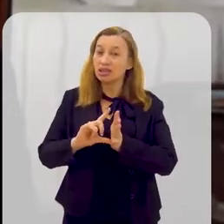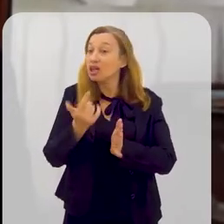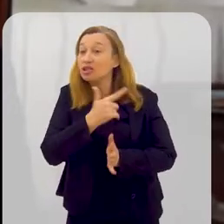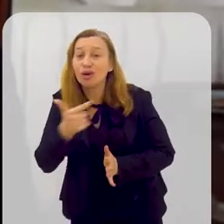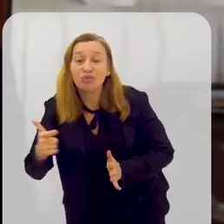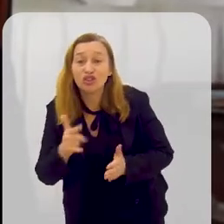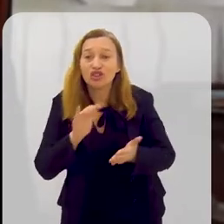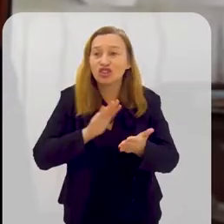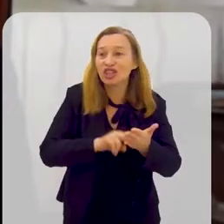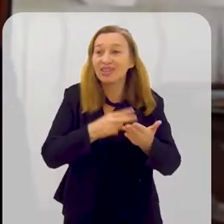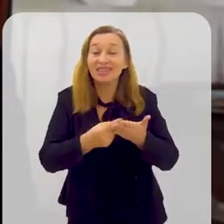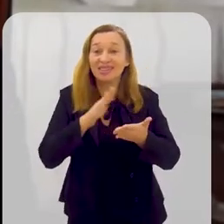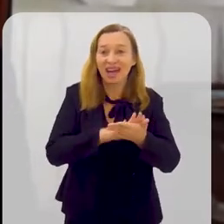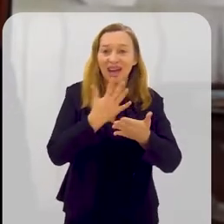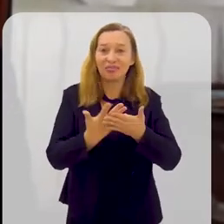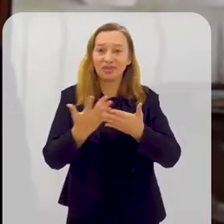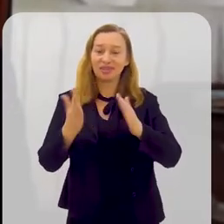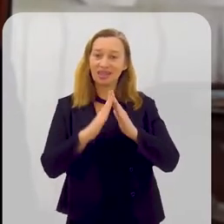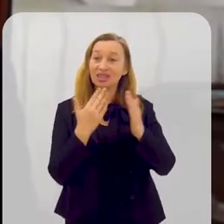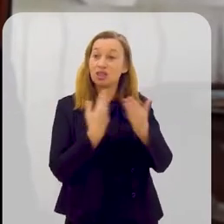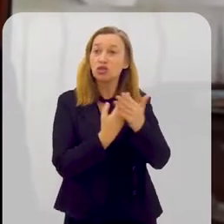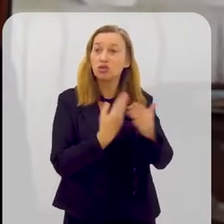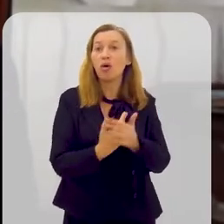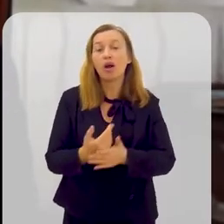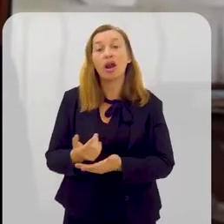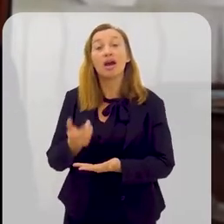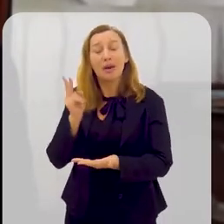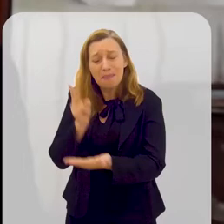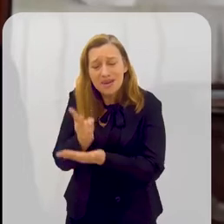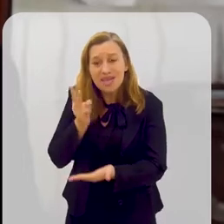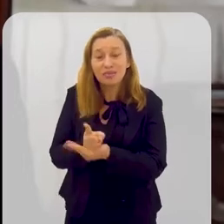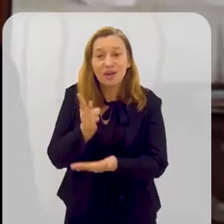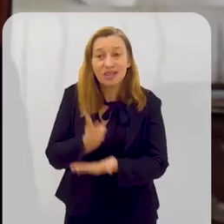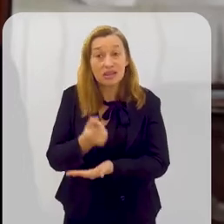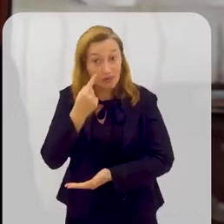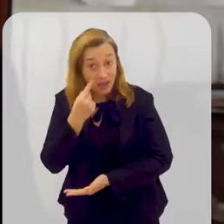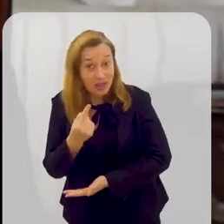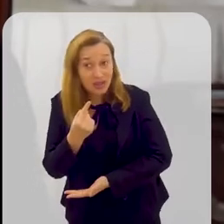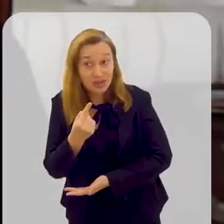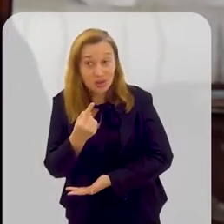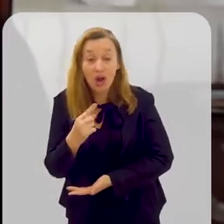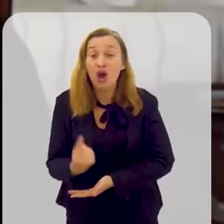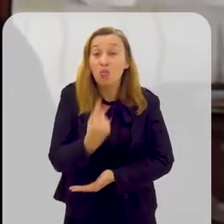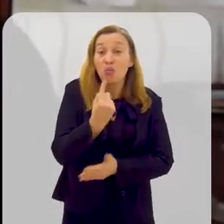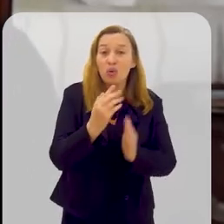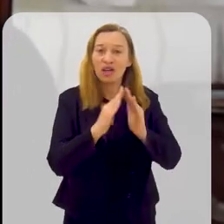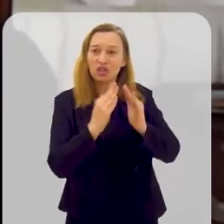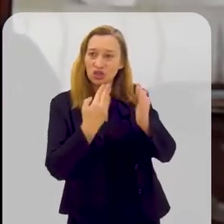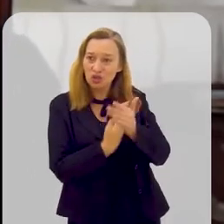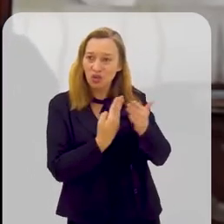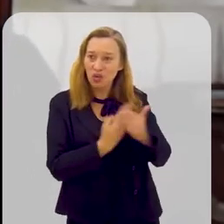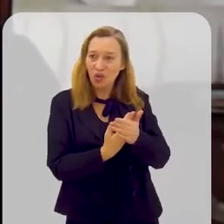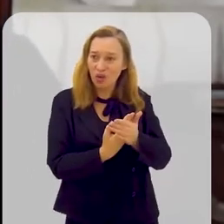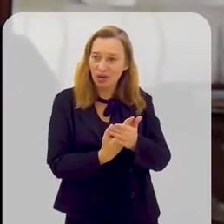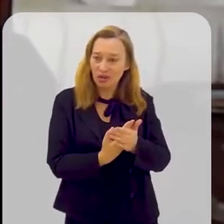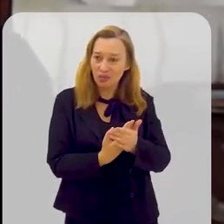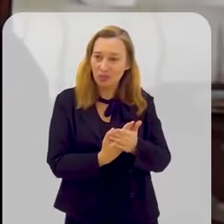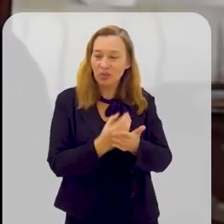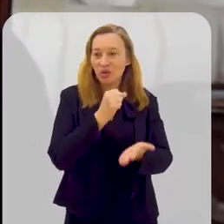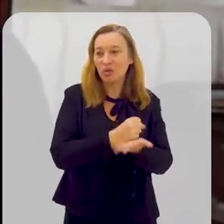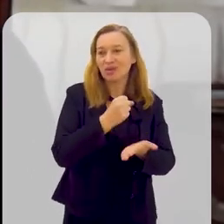disso não havia intérpretes nas salas de aula e mesmo assim veja só uma escola